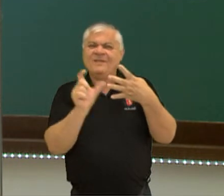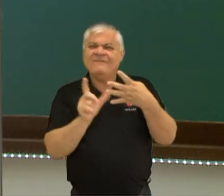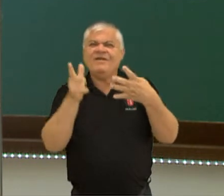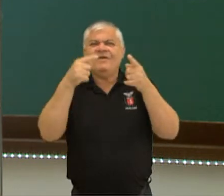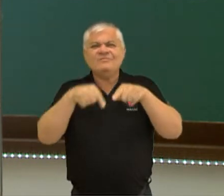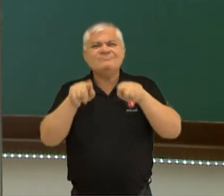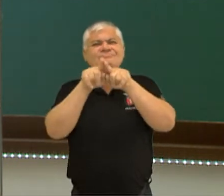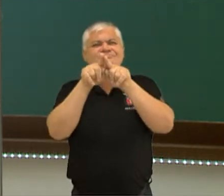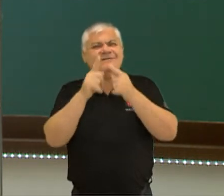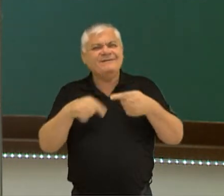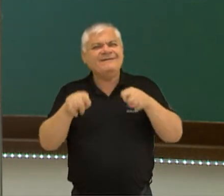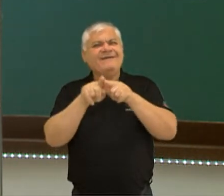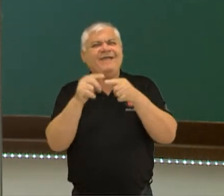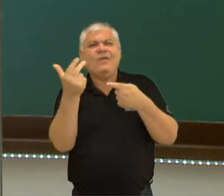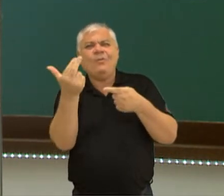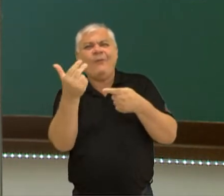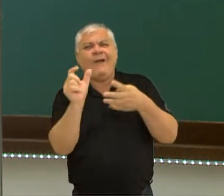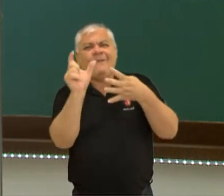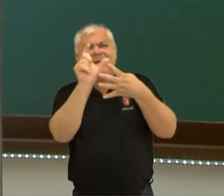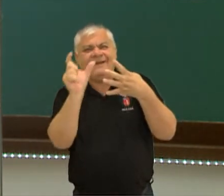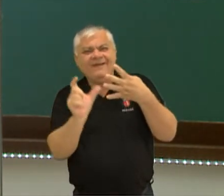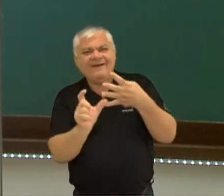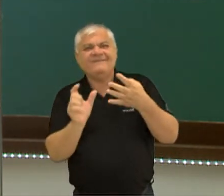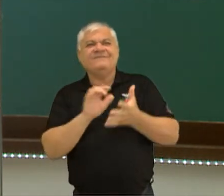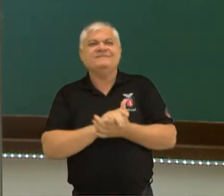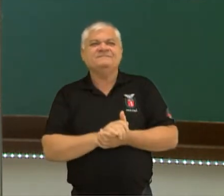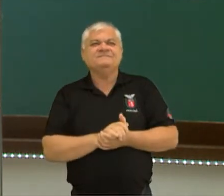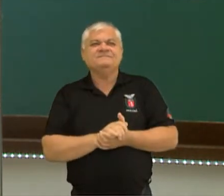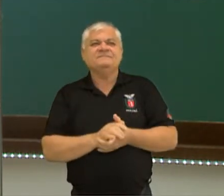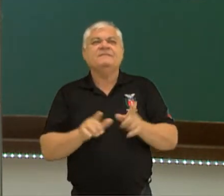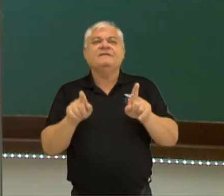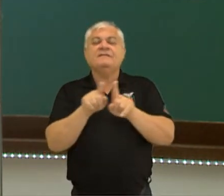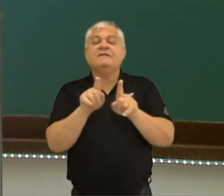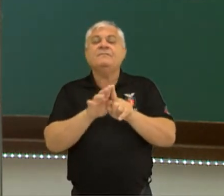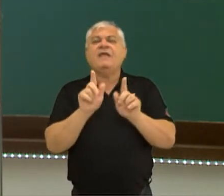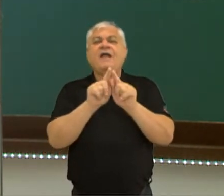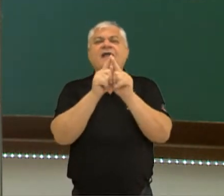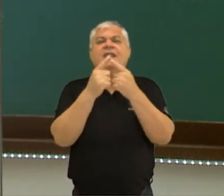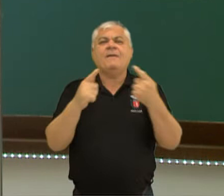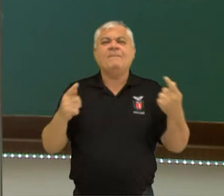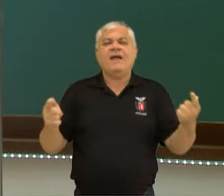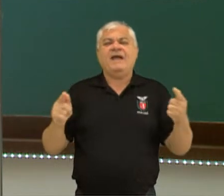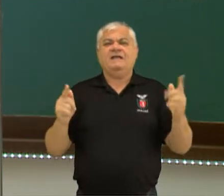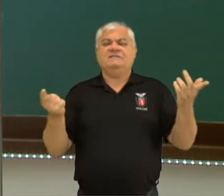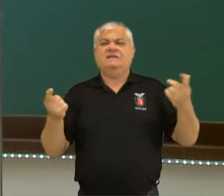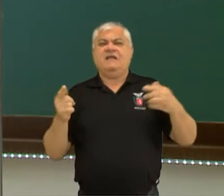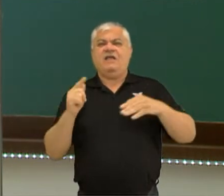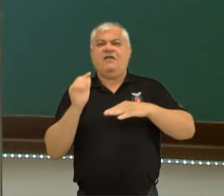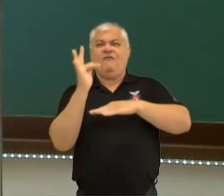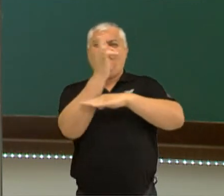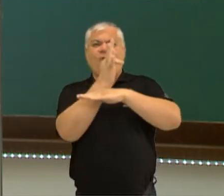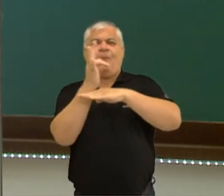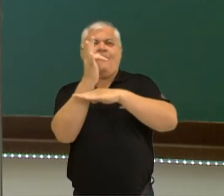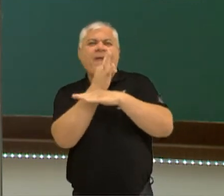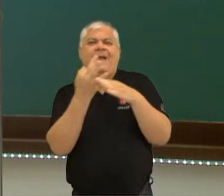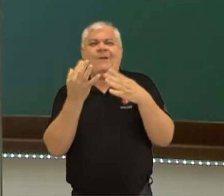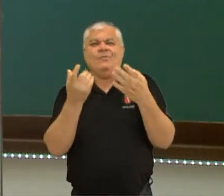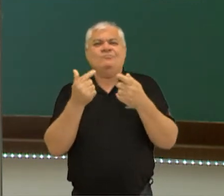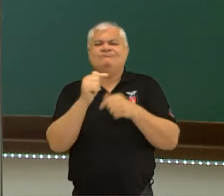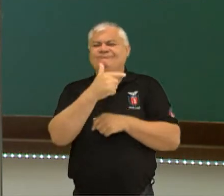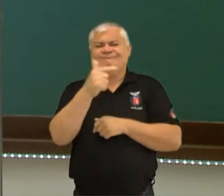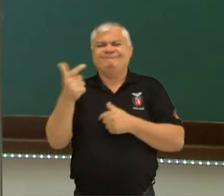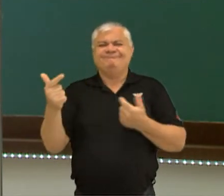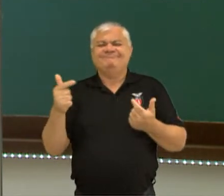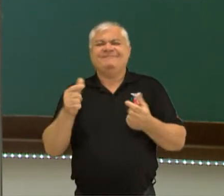A repetição é uma figura de linguagem também. E nós temos aqui o afastamento um pouco da norma gramatical, porque